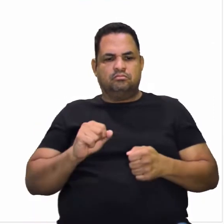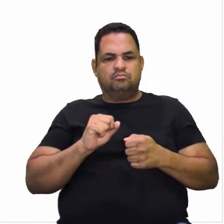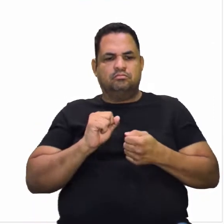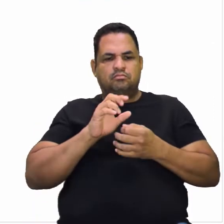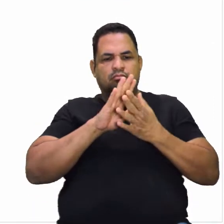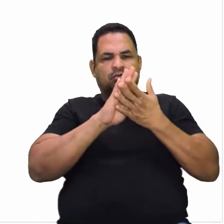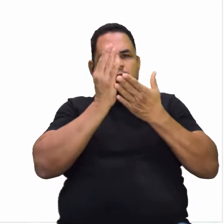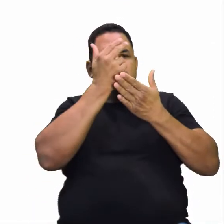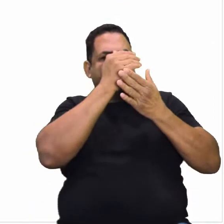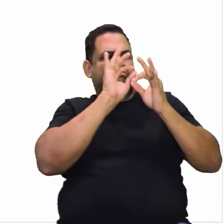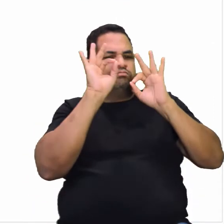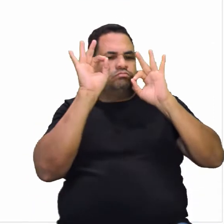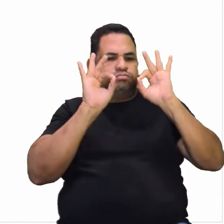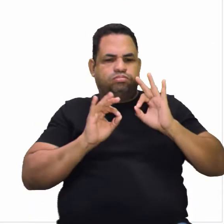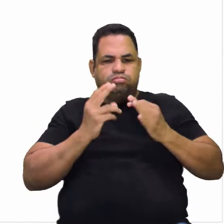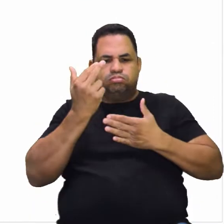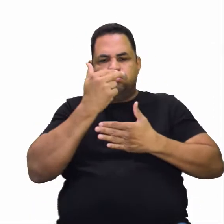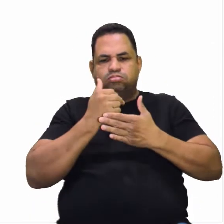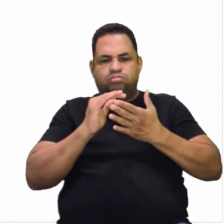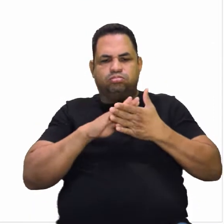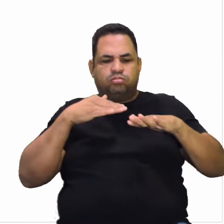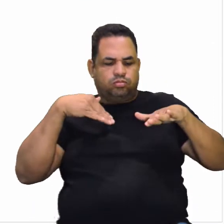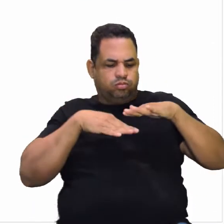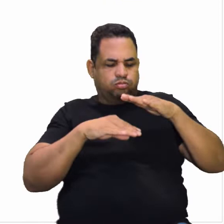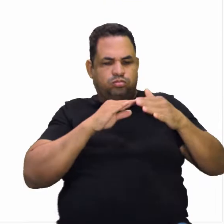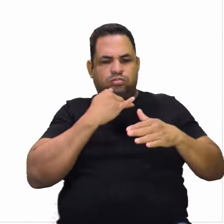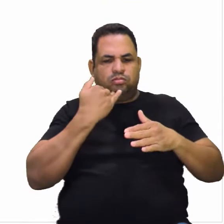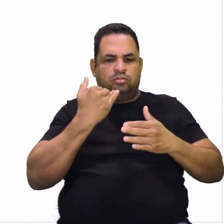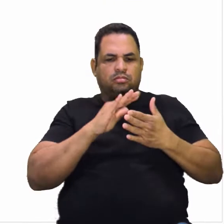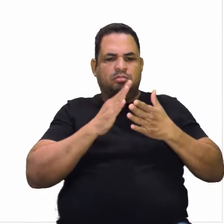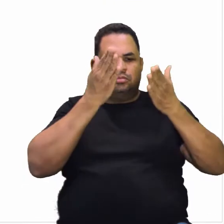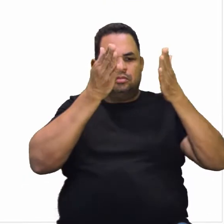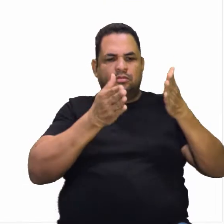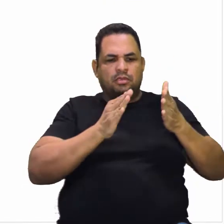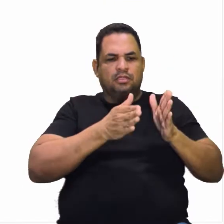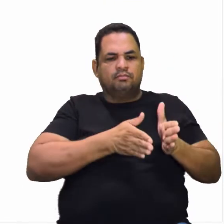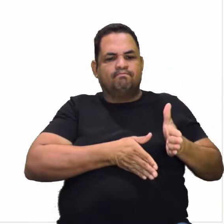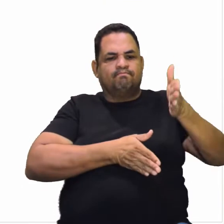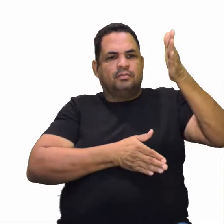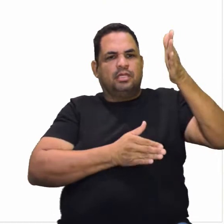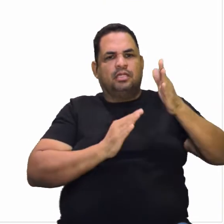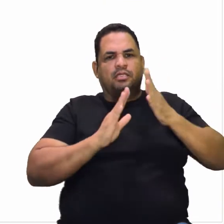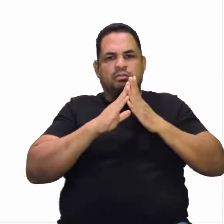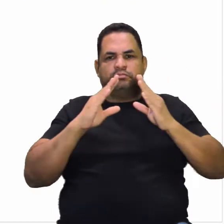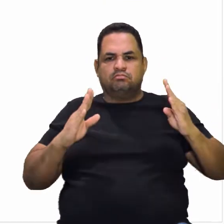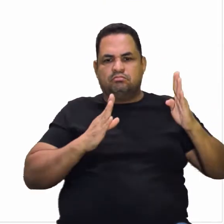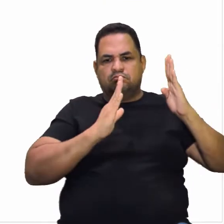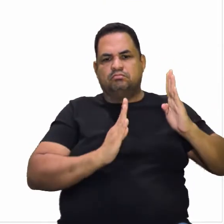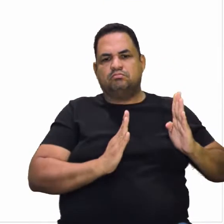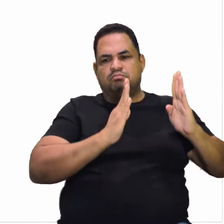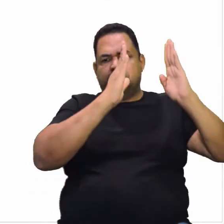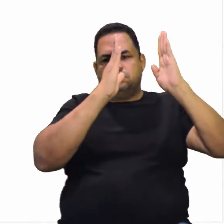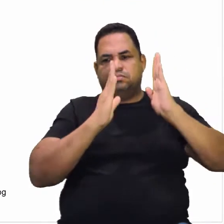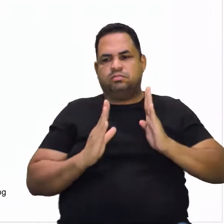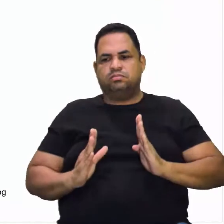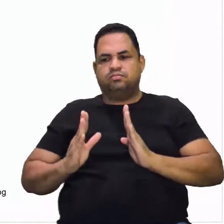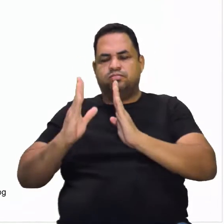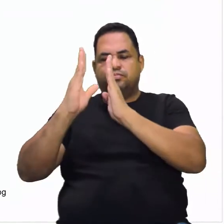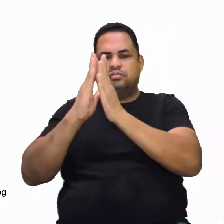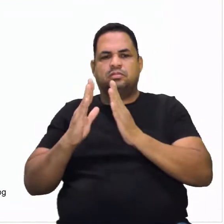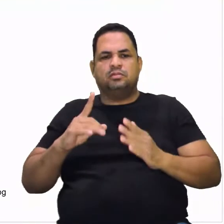túmulos, lápides e paredes de palácios. Nas paredes dos palácios antigos, nós